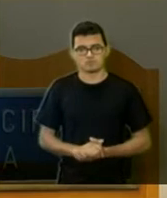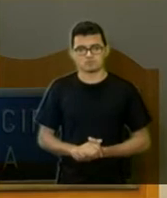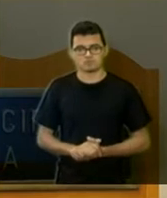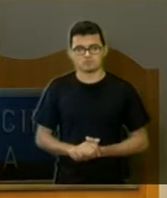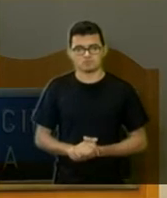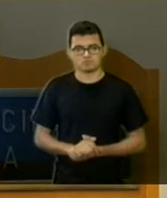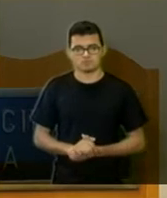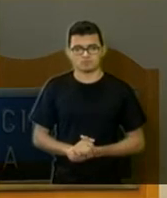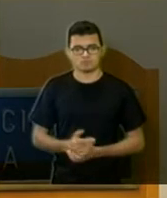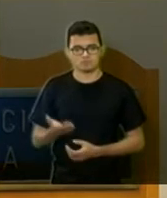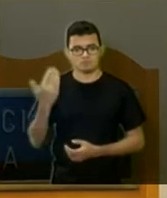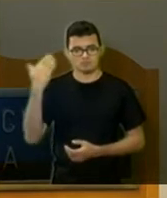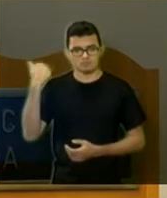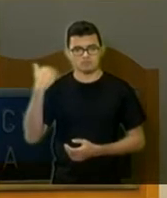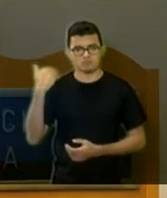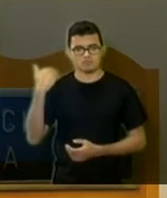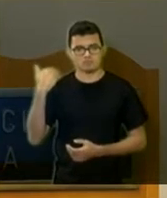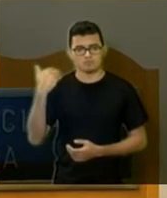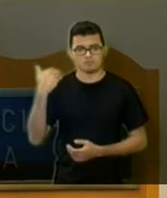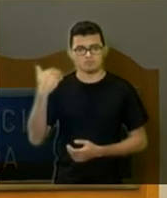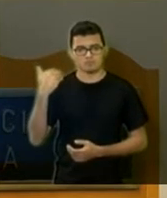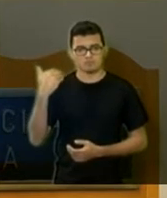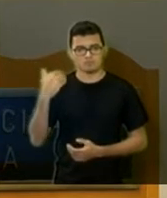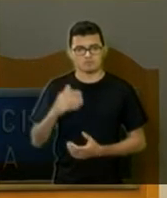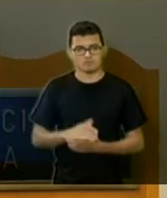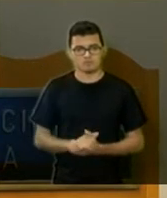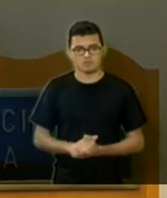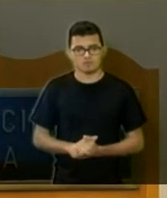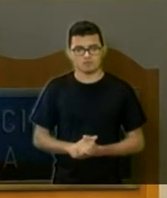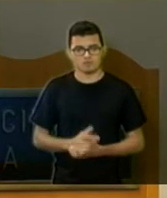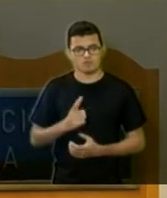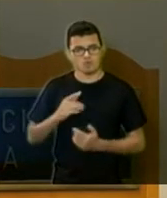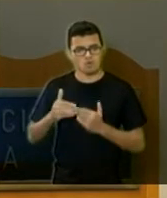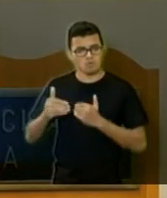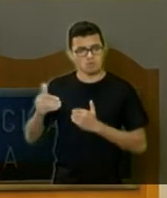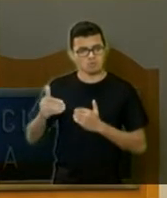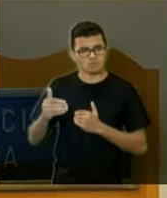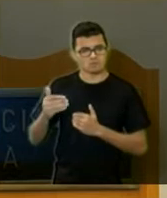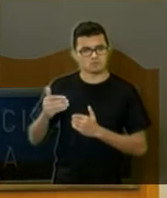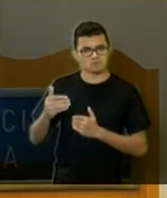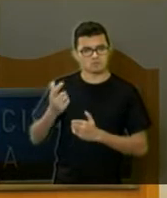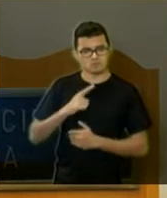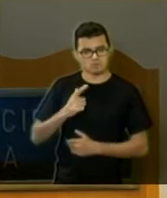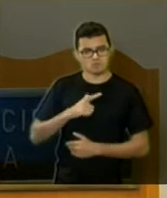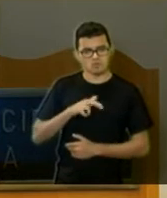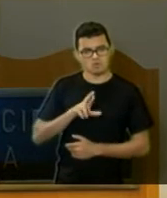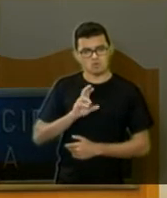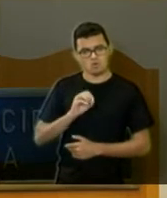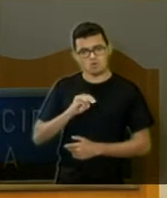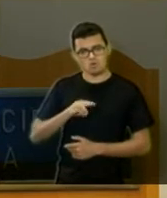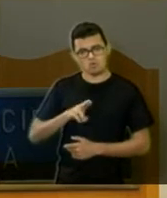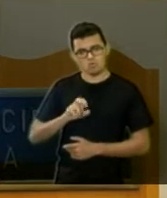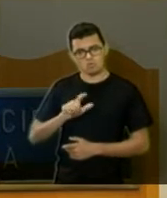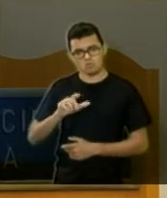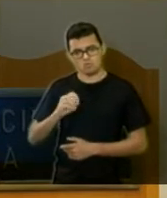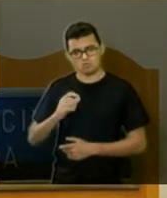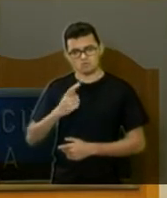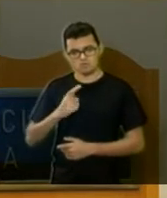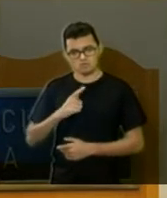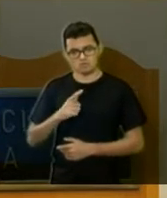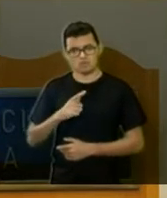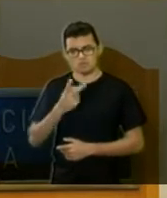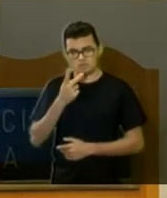na época, logo no começo, tal, o Rômulo resolveu trazer os